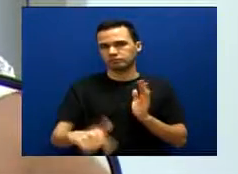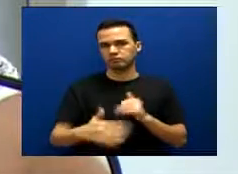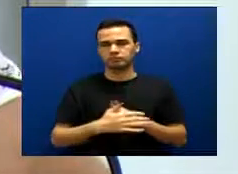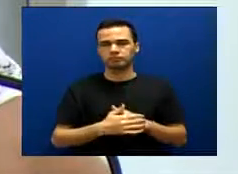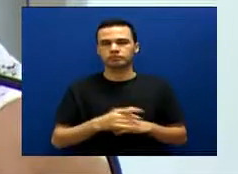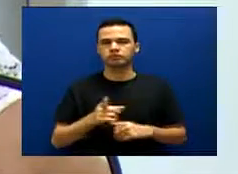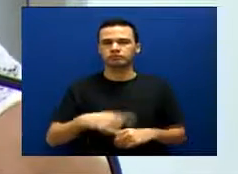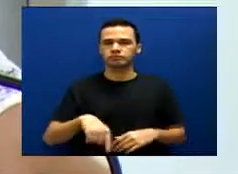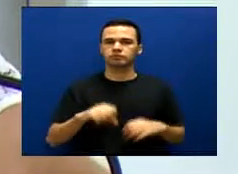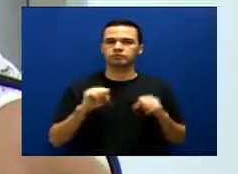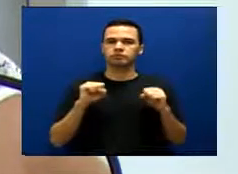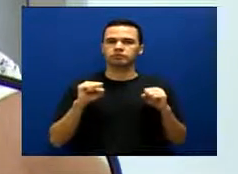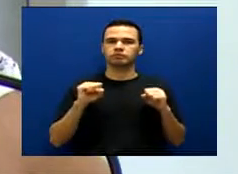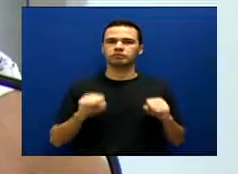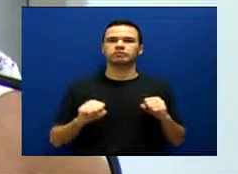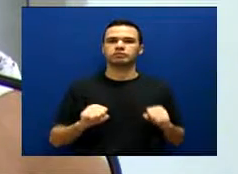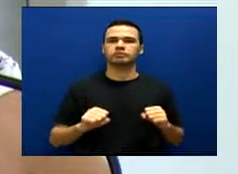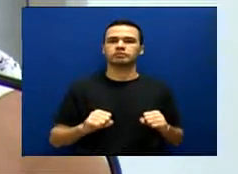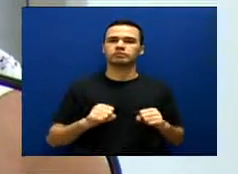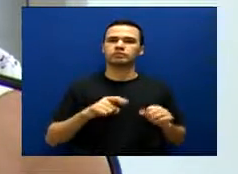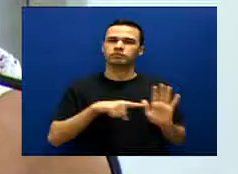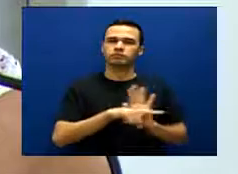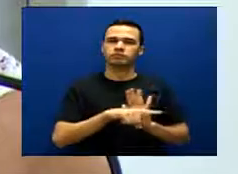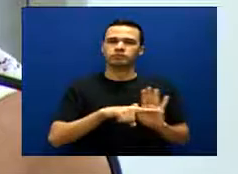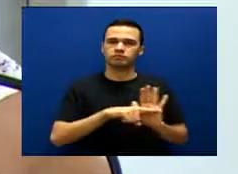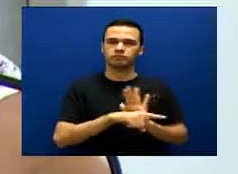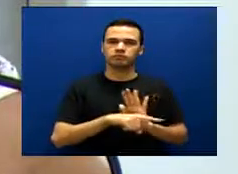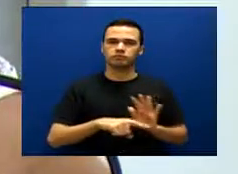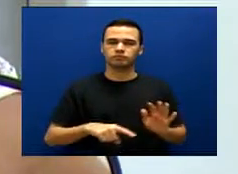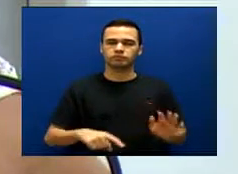Até que a gente possa questionar isso,